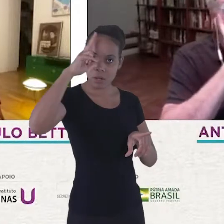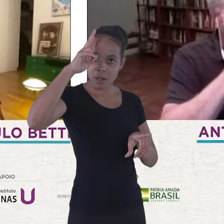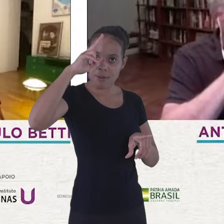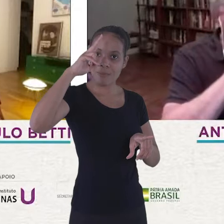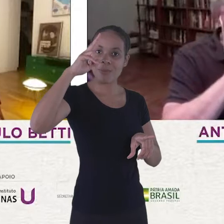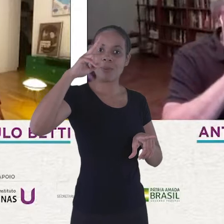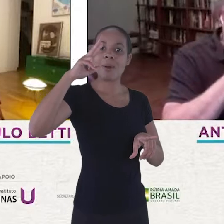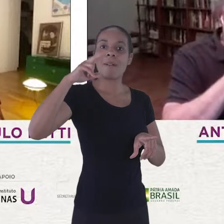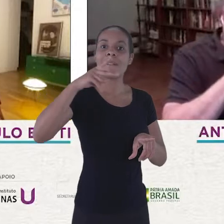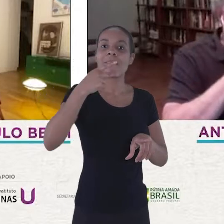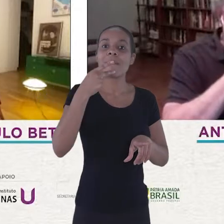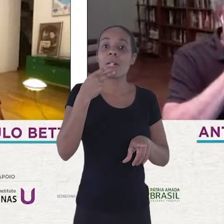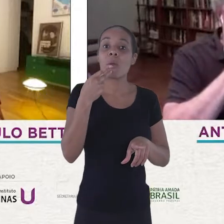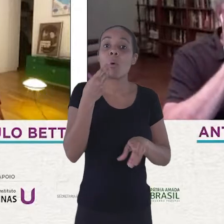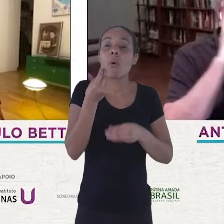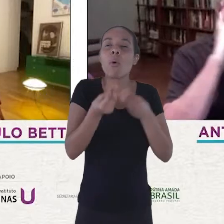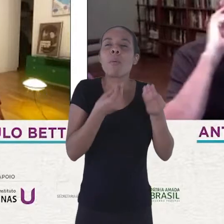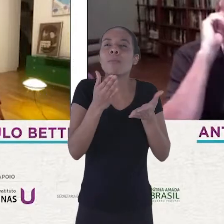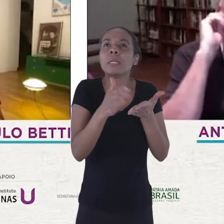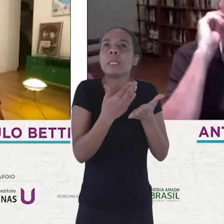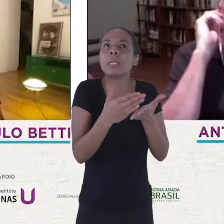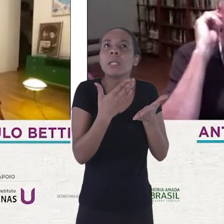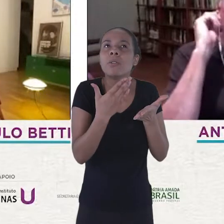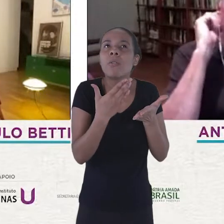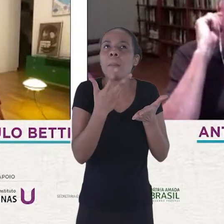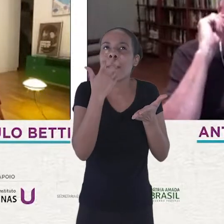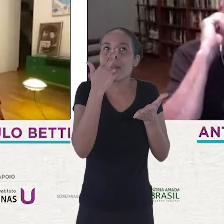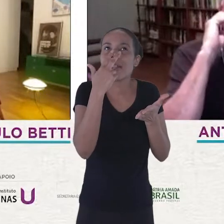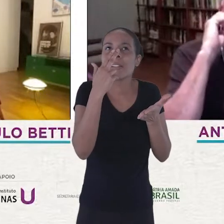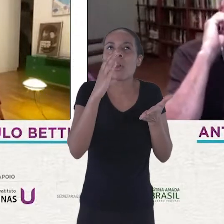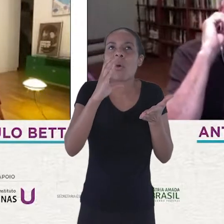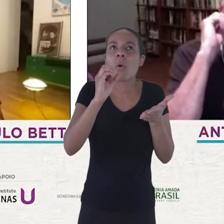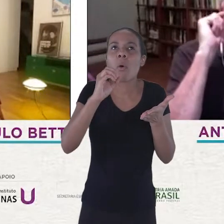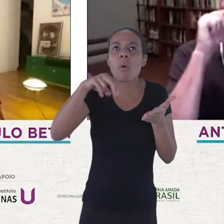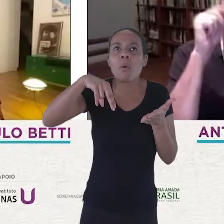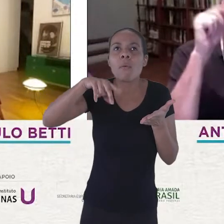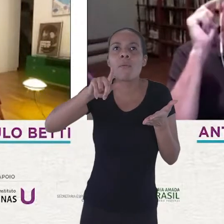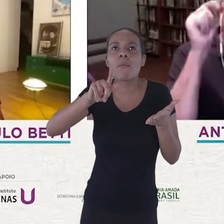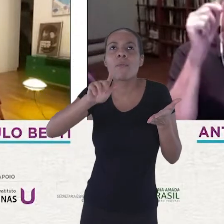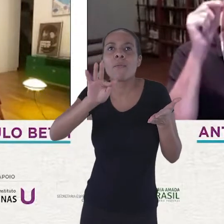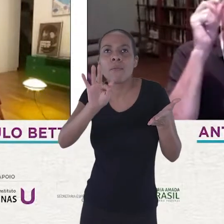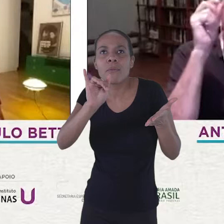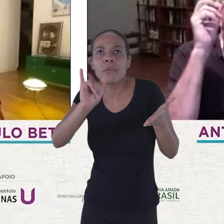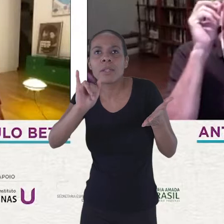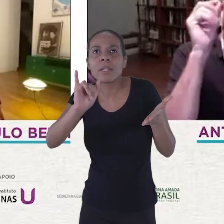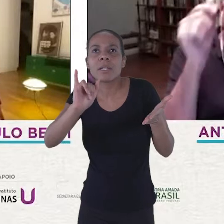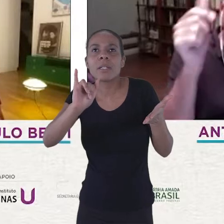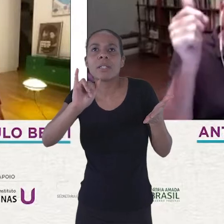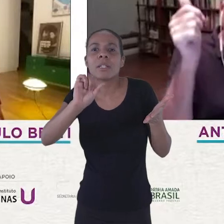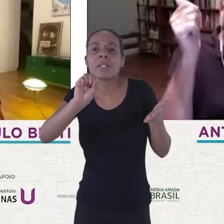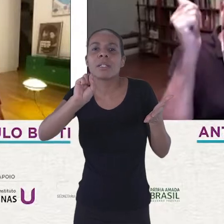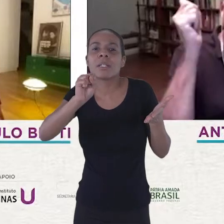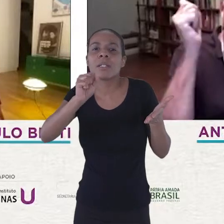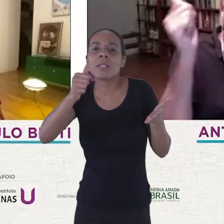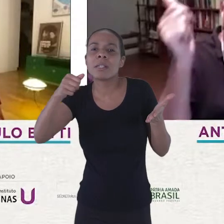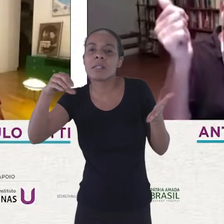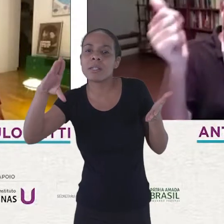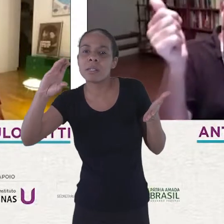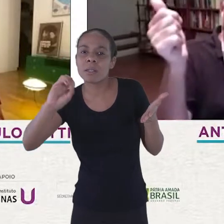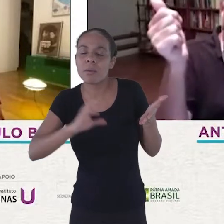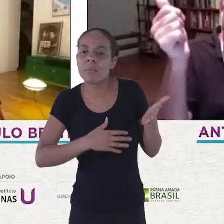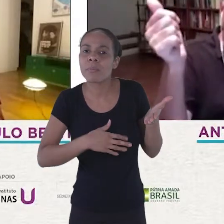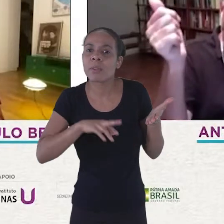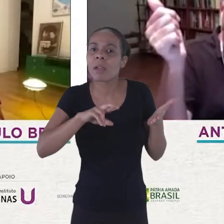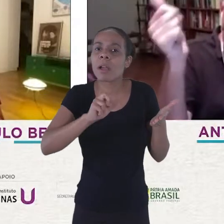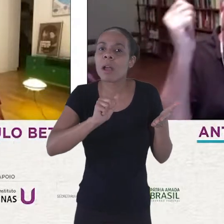As Confissões de Ralph. O repórter de Confissões de Ralph, e tinha Memórias de Manfredo